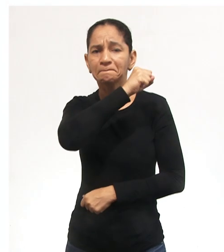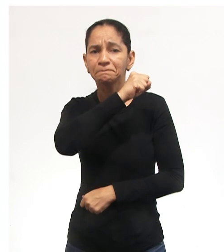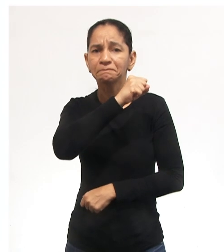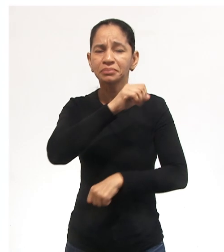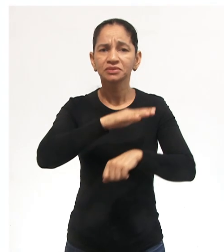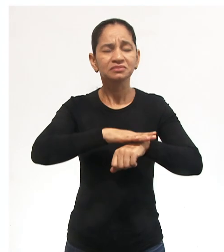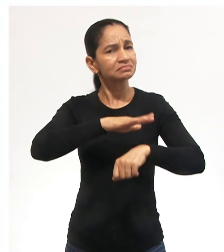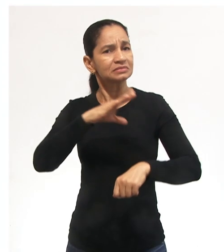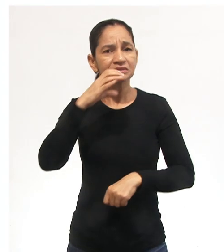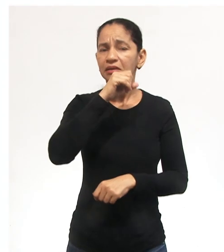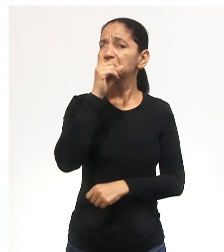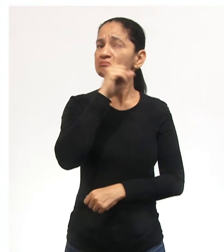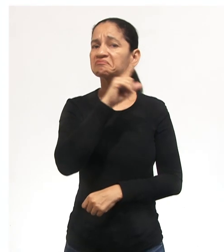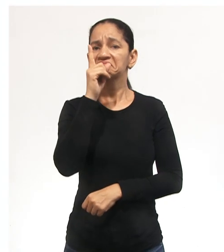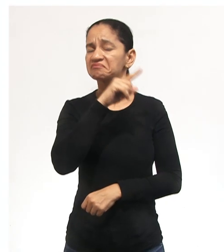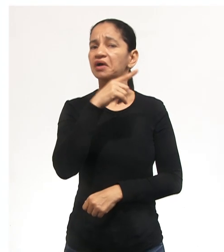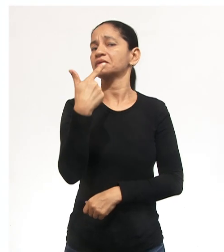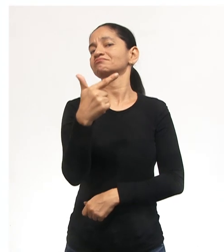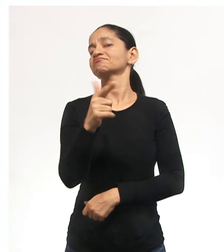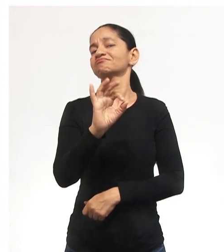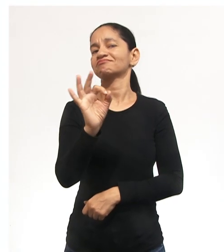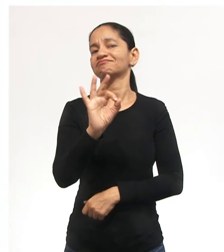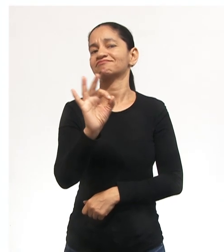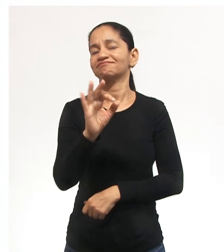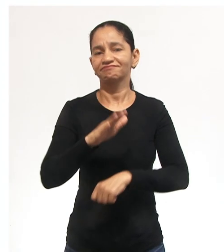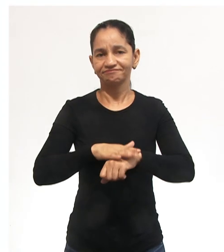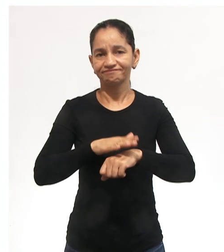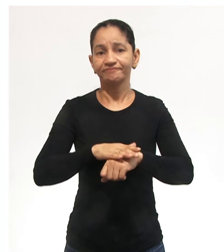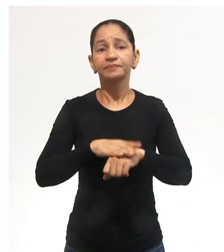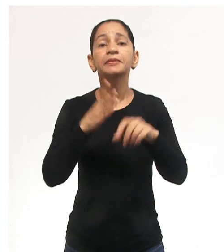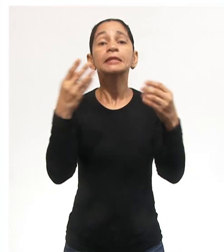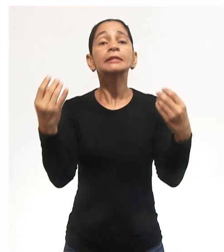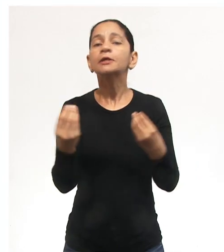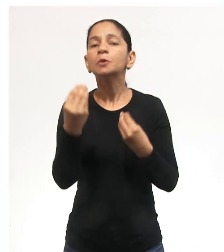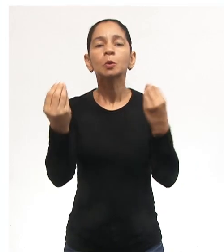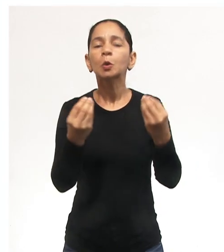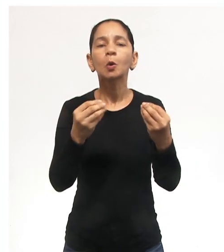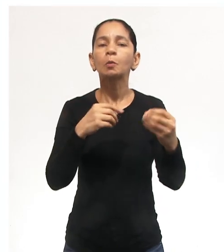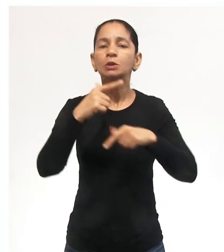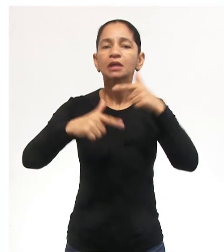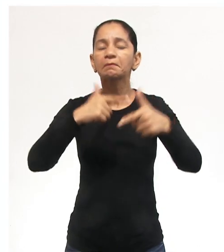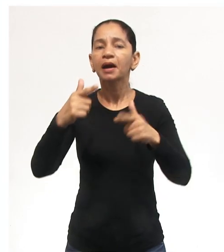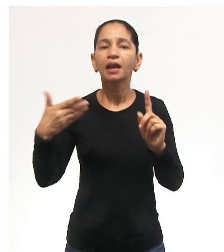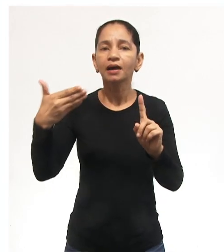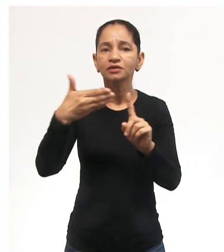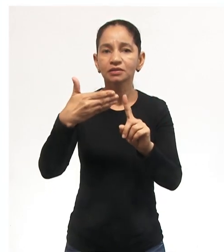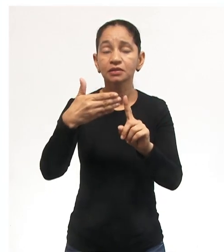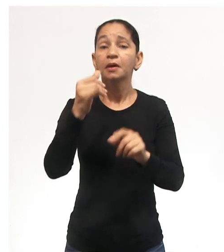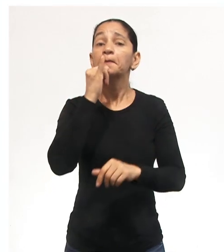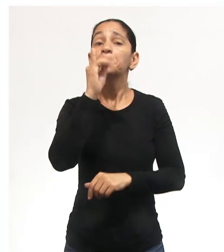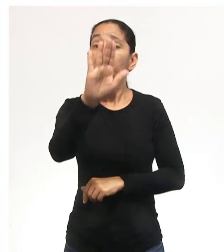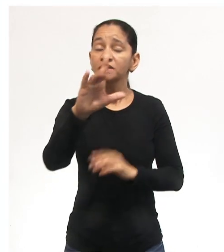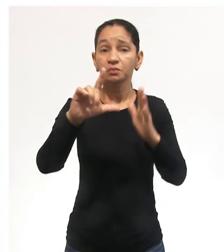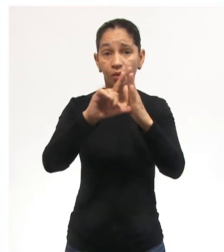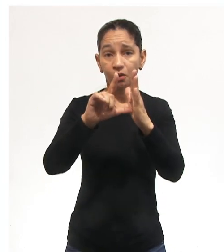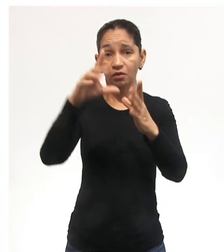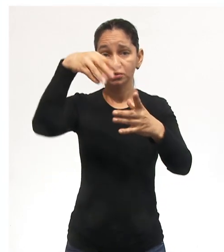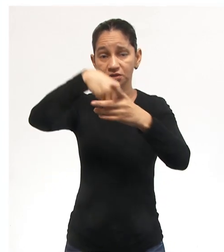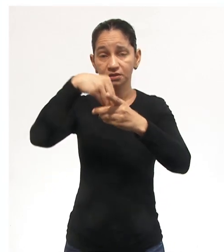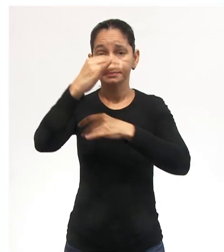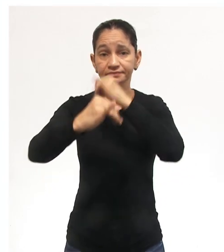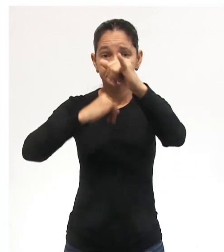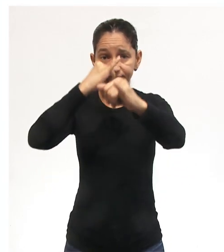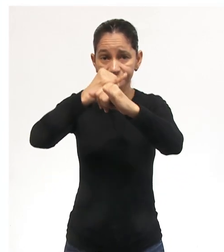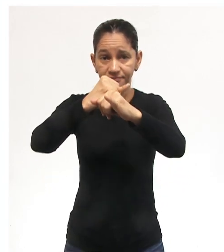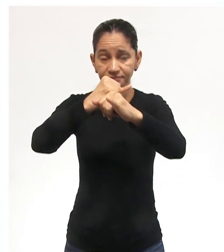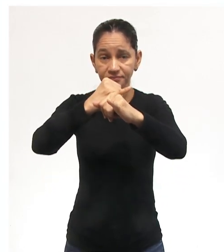pode dizer que sem falhas, né? Na prática, como isso funciona? Por exemplo, uma loja virtual usa